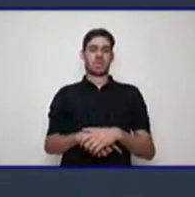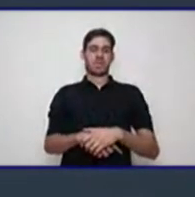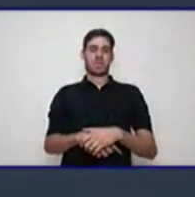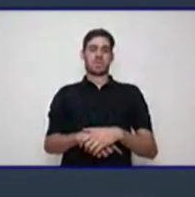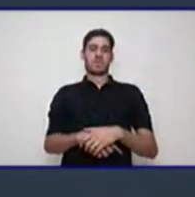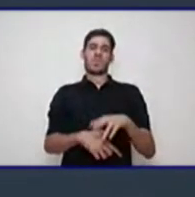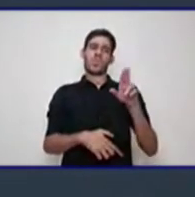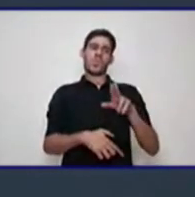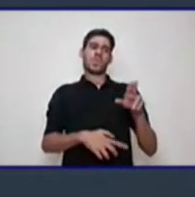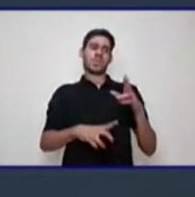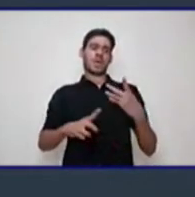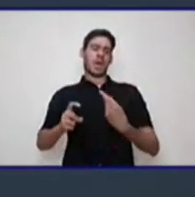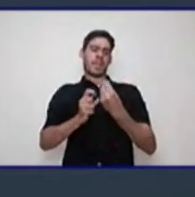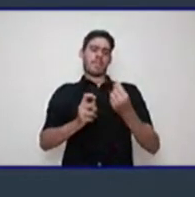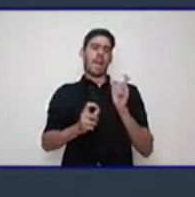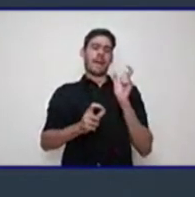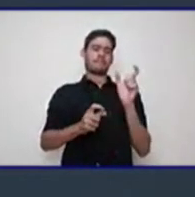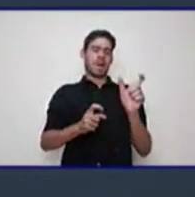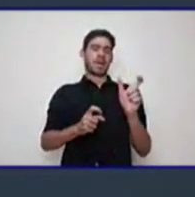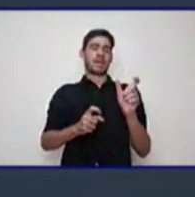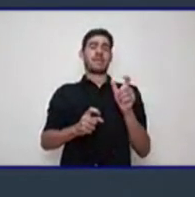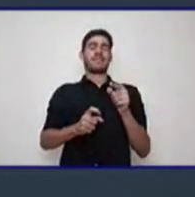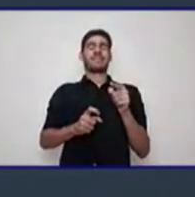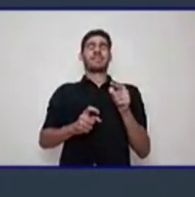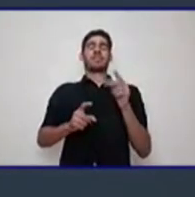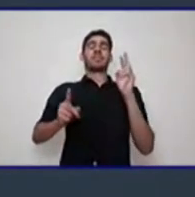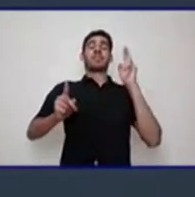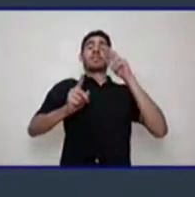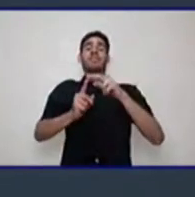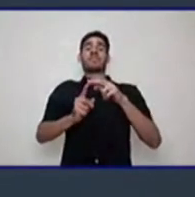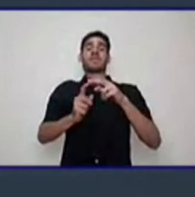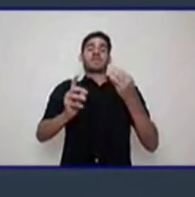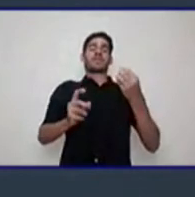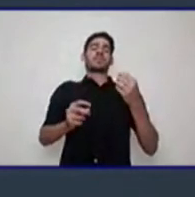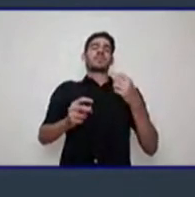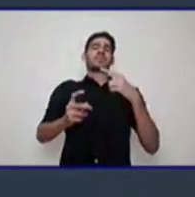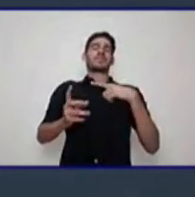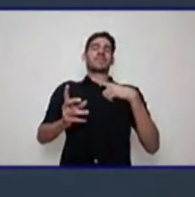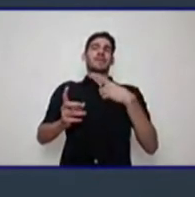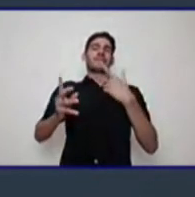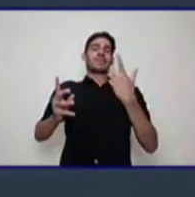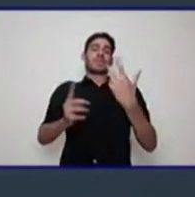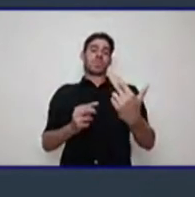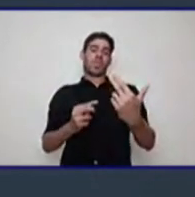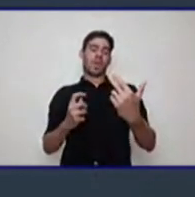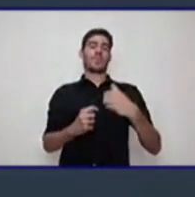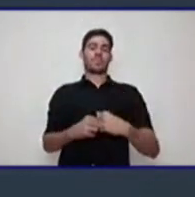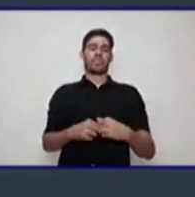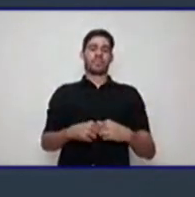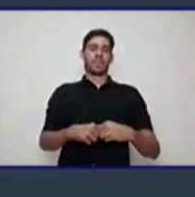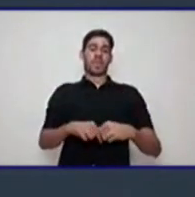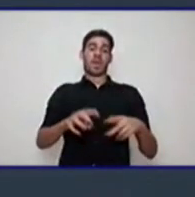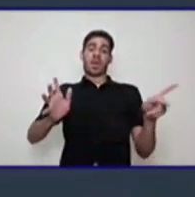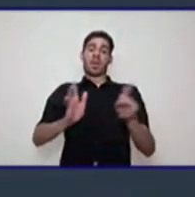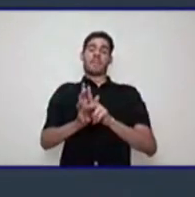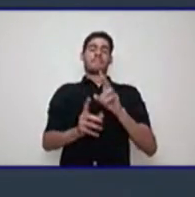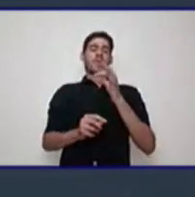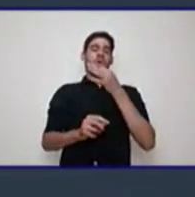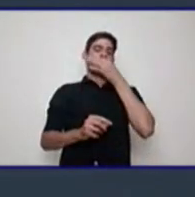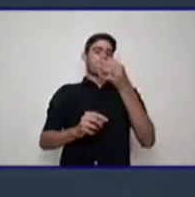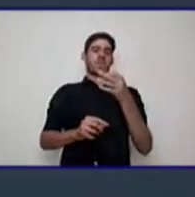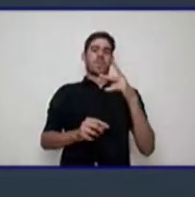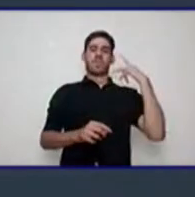essa qualificação quando referentes a causas identitárias e não propriamente a posições